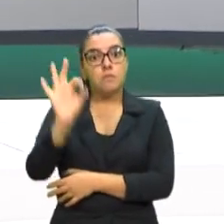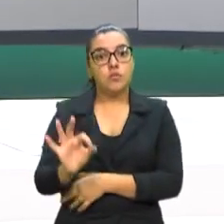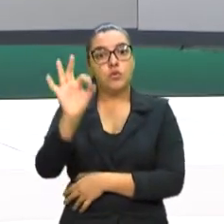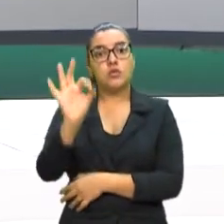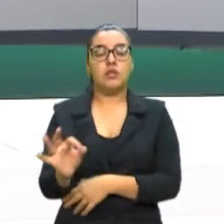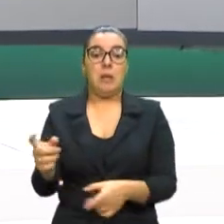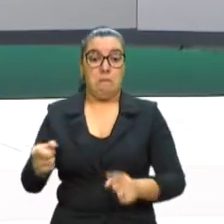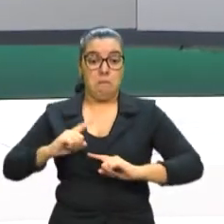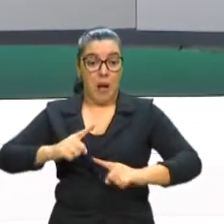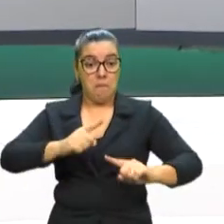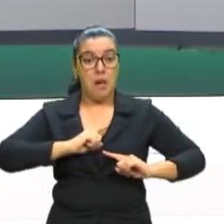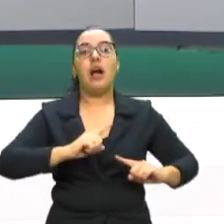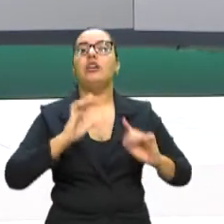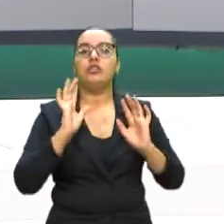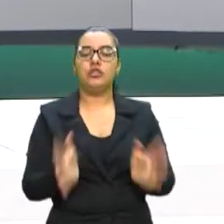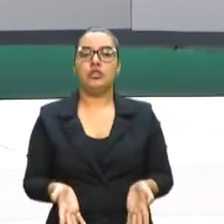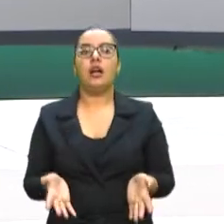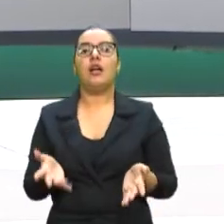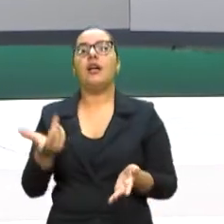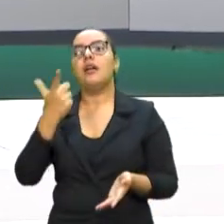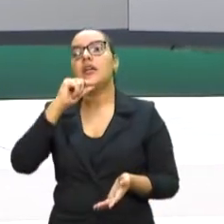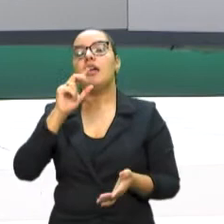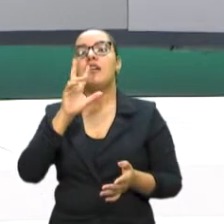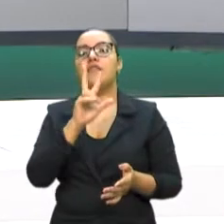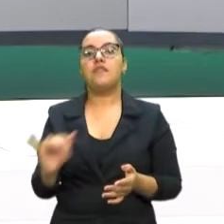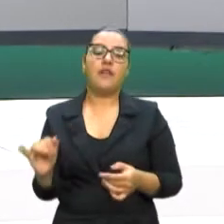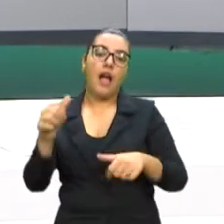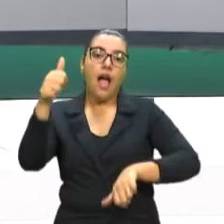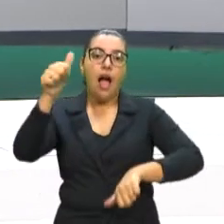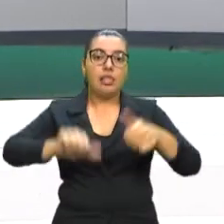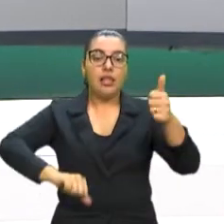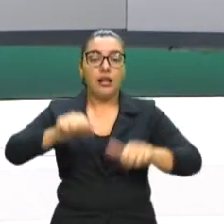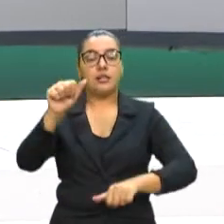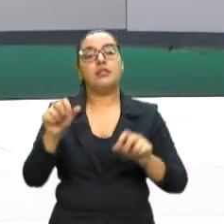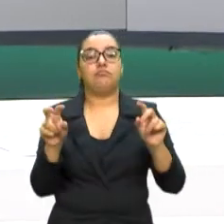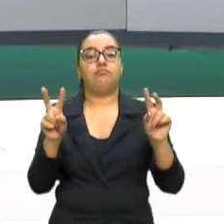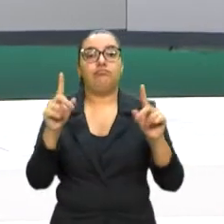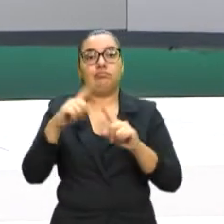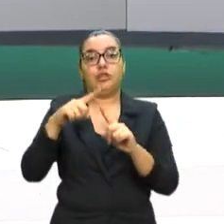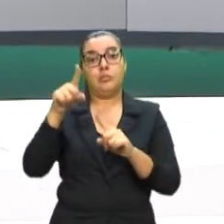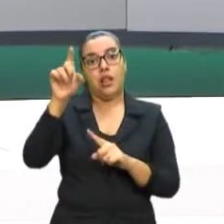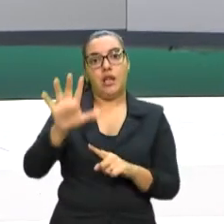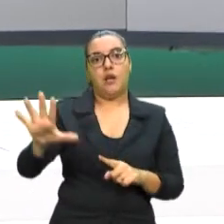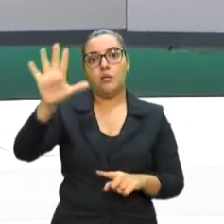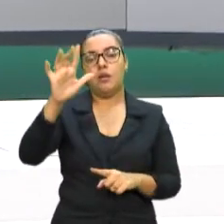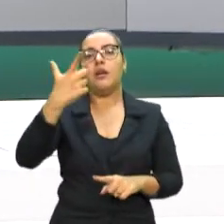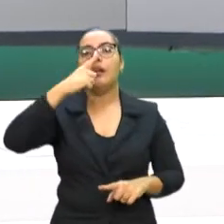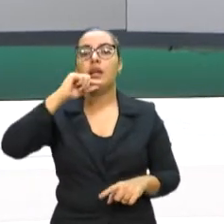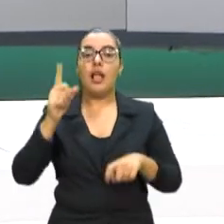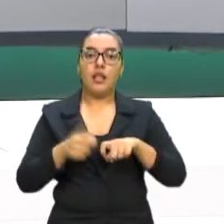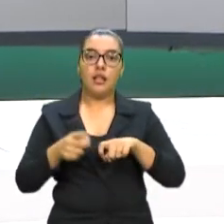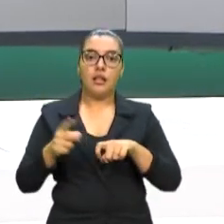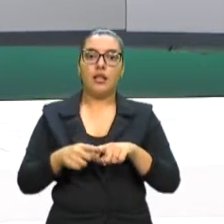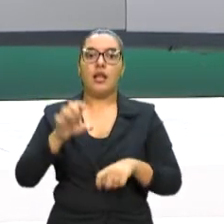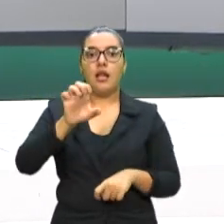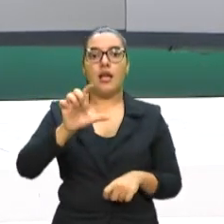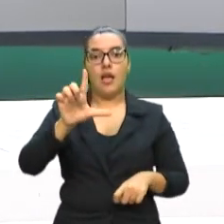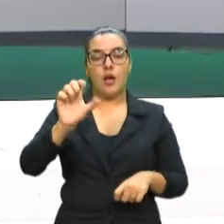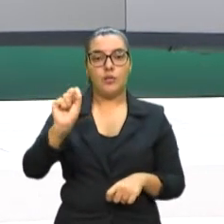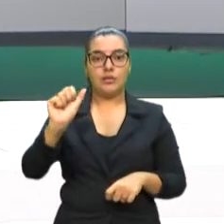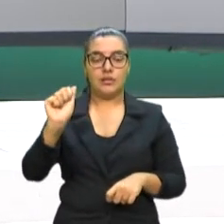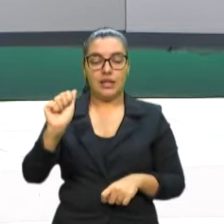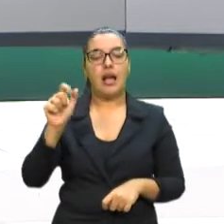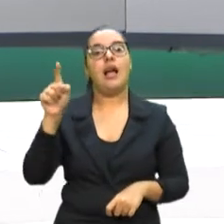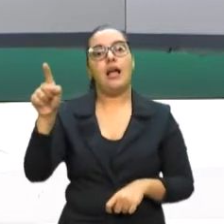infecções. Quem vai trazer para a gente uma análise sobre essa situação na Europa é a doutora Elza Lanz, ela que